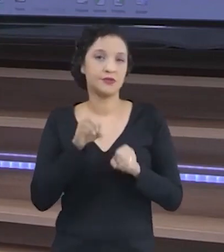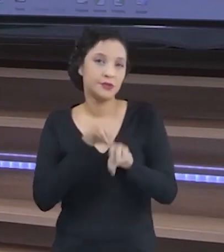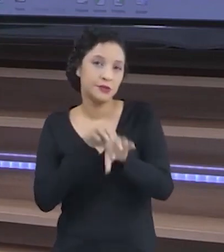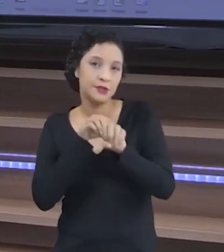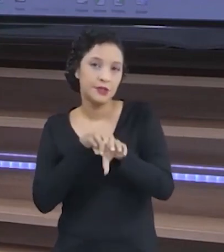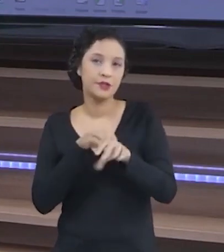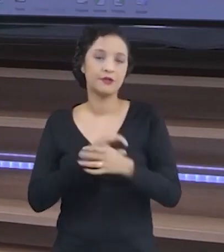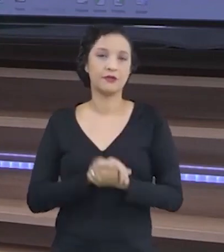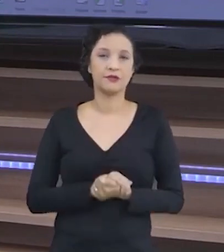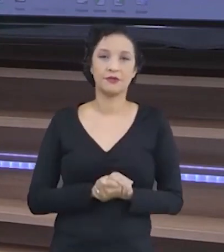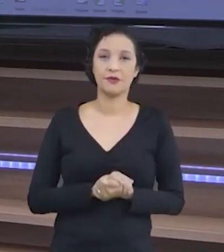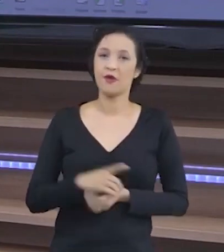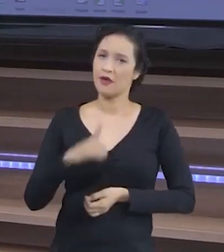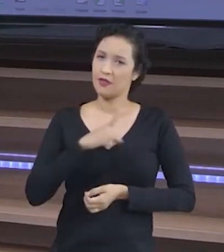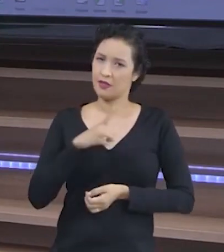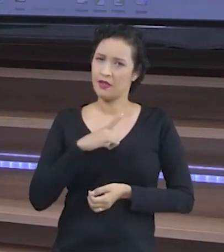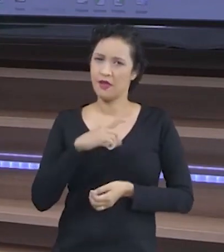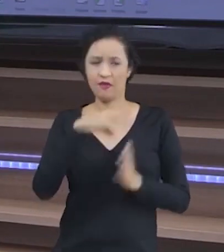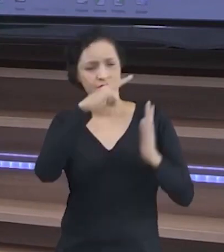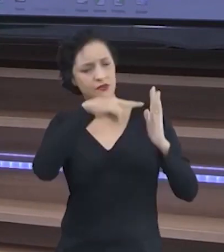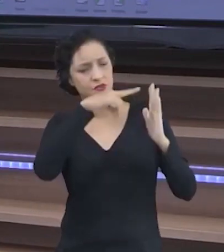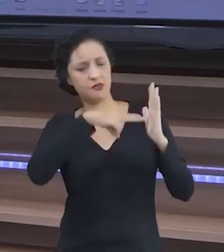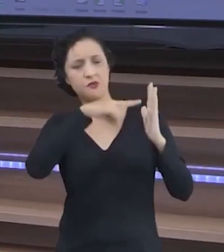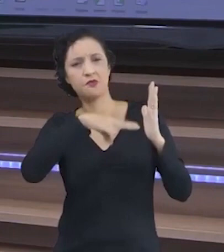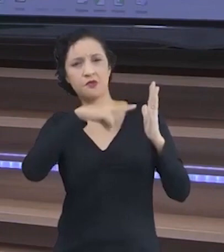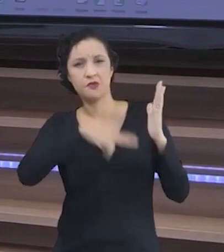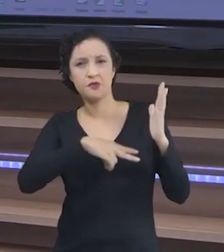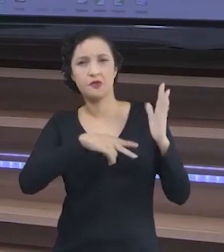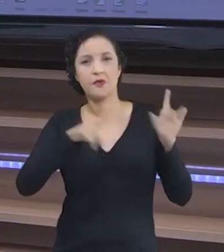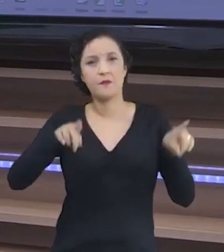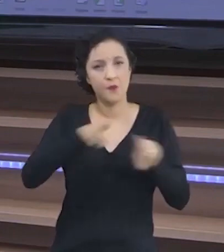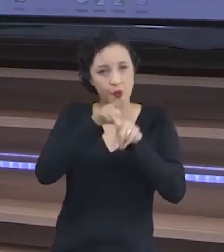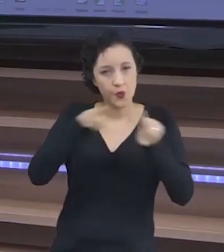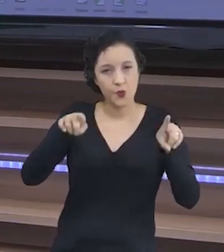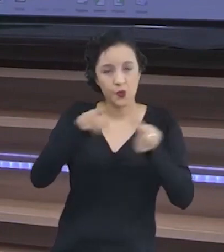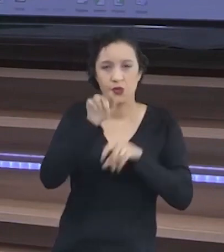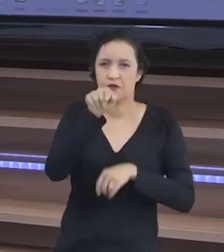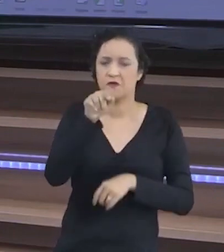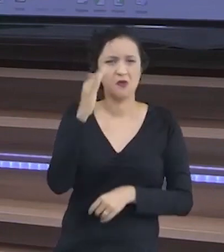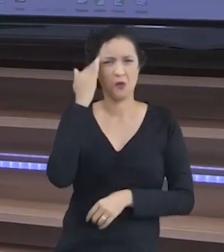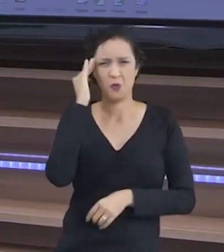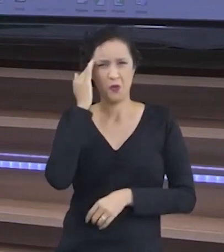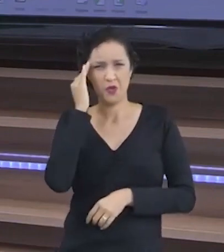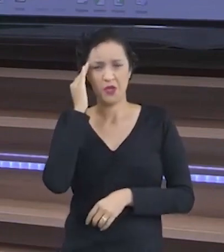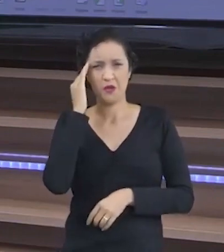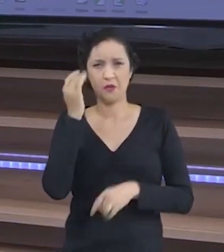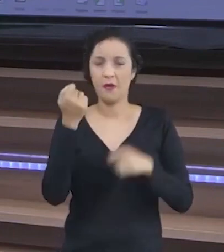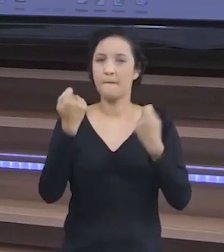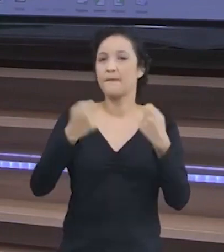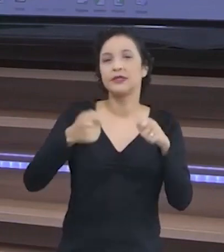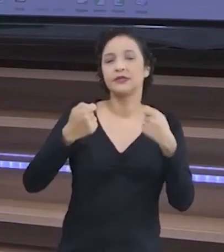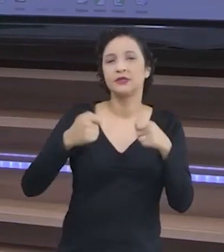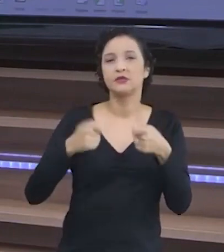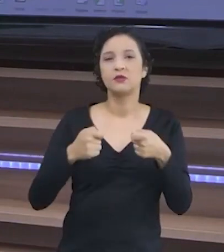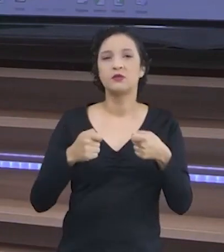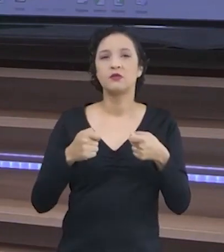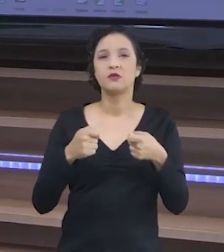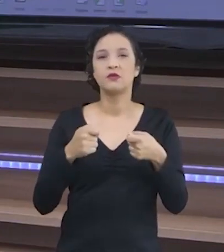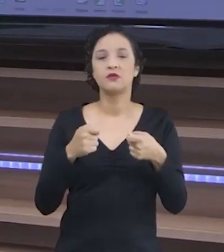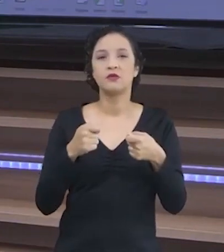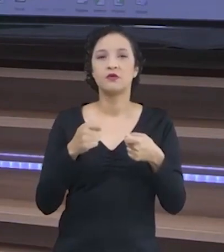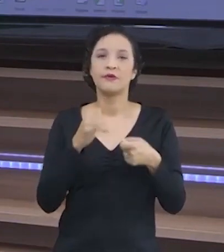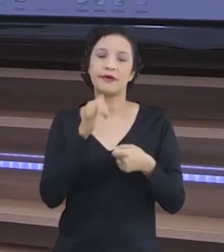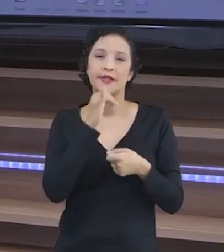algum momento dessa minha leitura, dessa música, vocês não entenderam? Vocês precisaram de uma